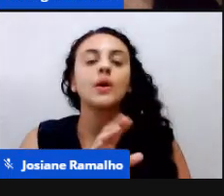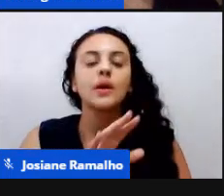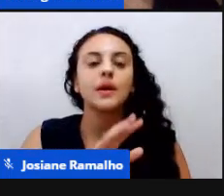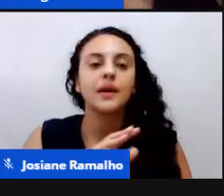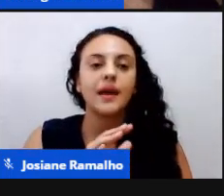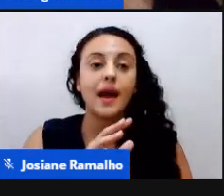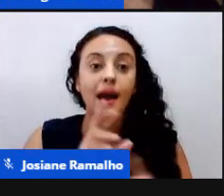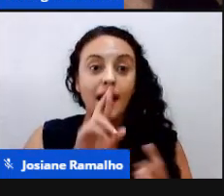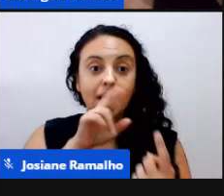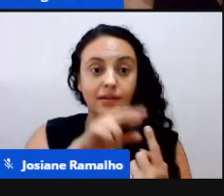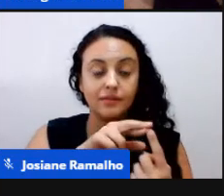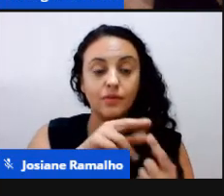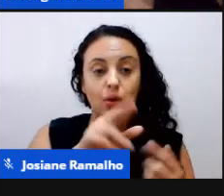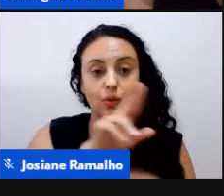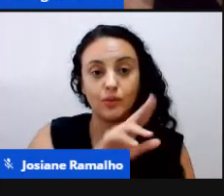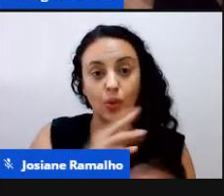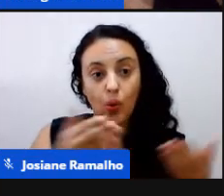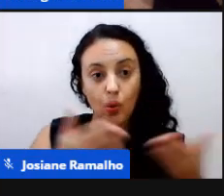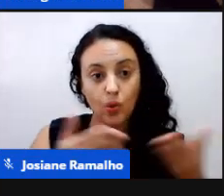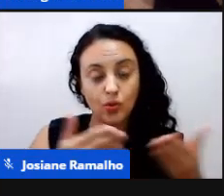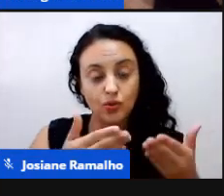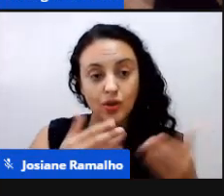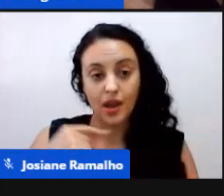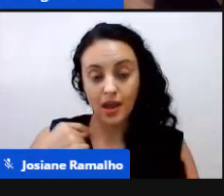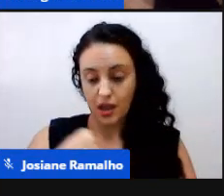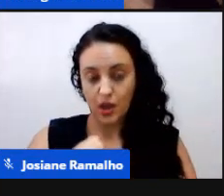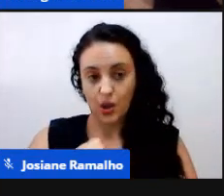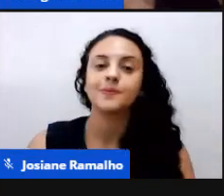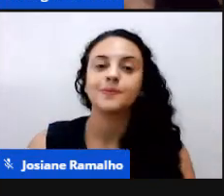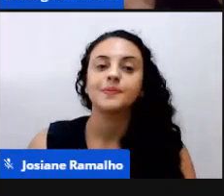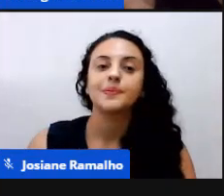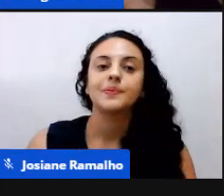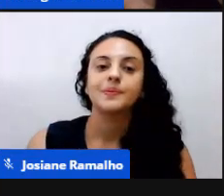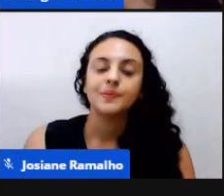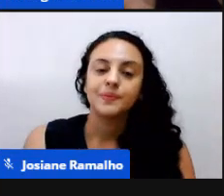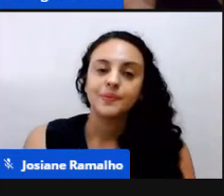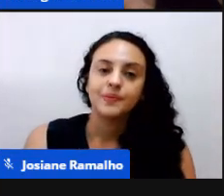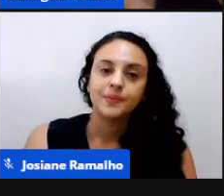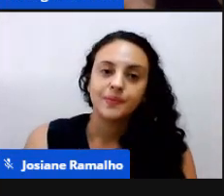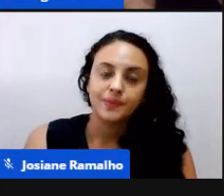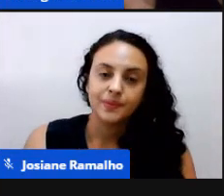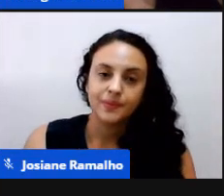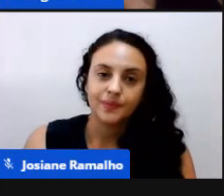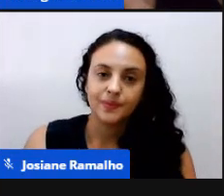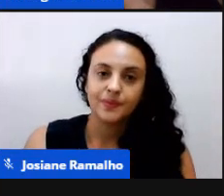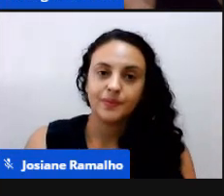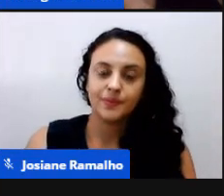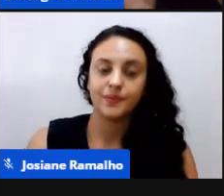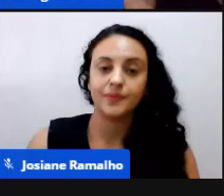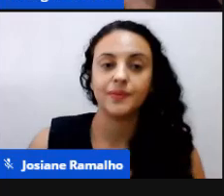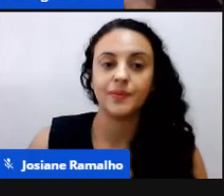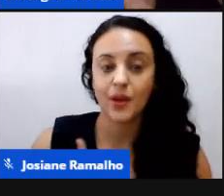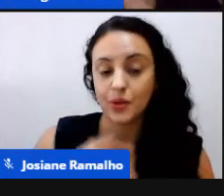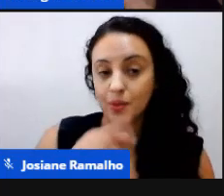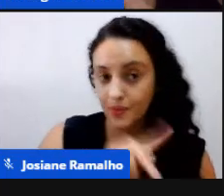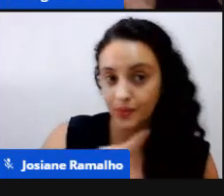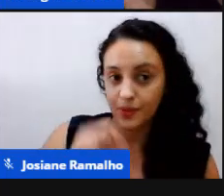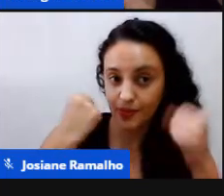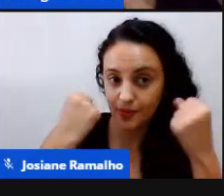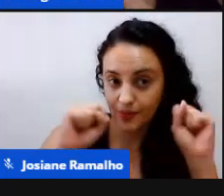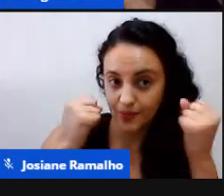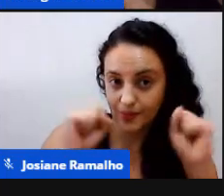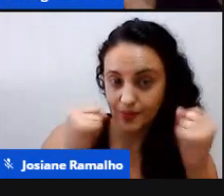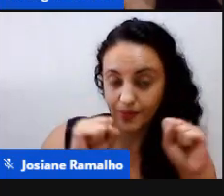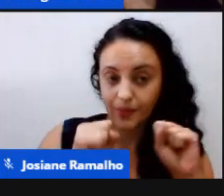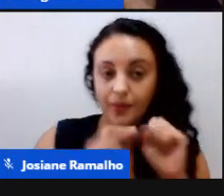imitação, tá ok? Pode passar o vídeo para nós, fazendo favor. Eu sou a professora Renata, professora de Educação Física, e hoje nós iremos